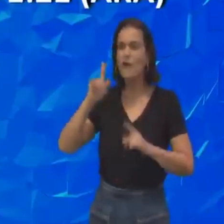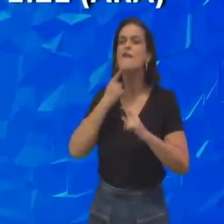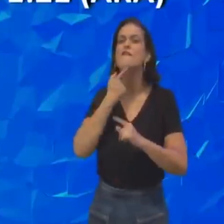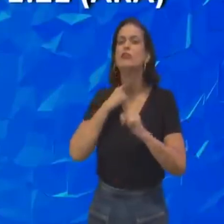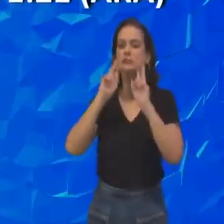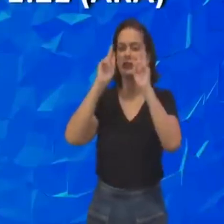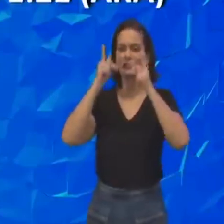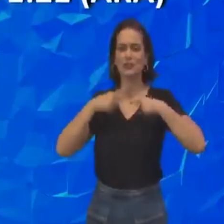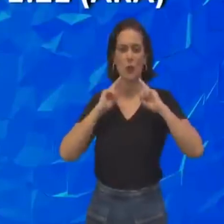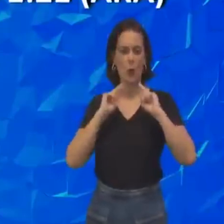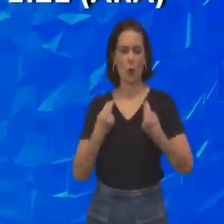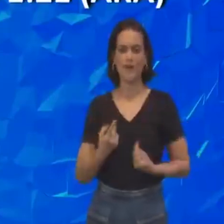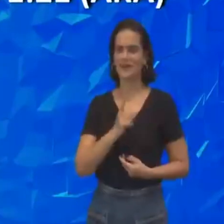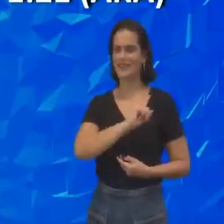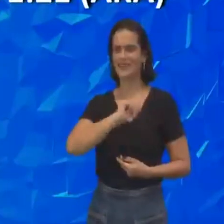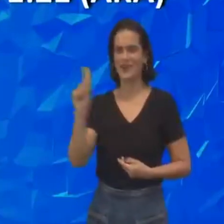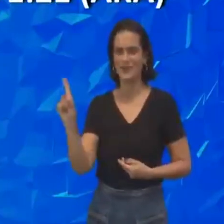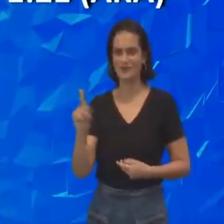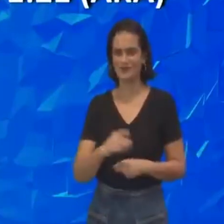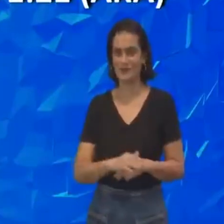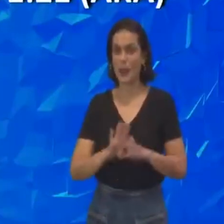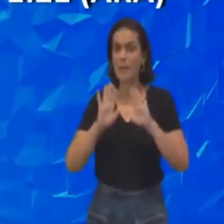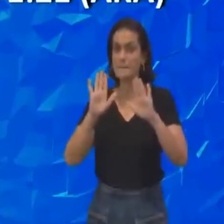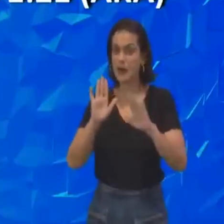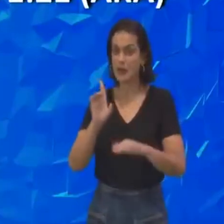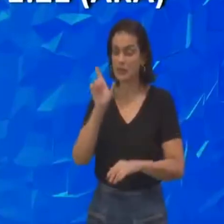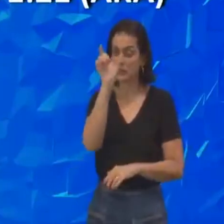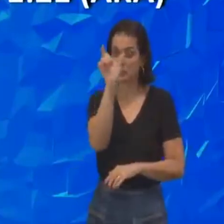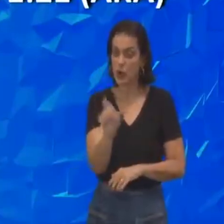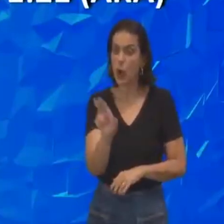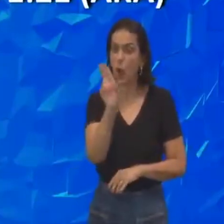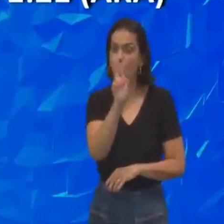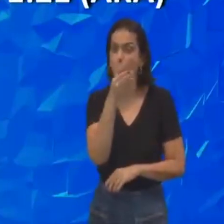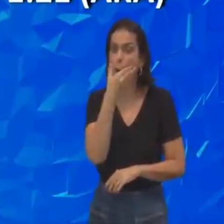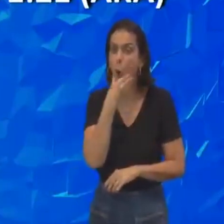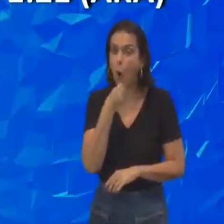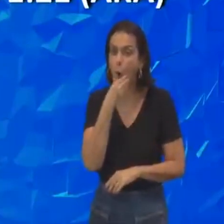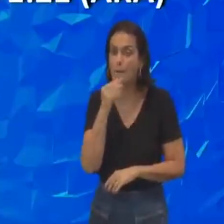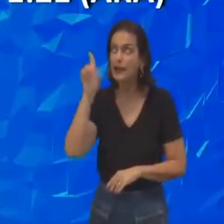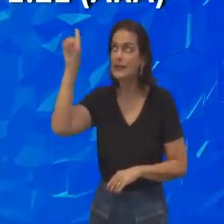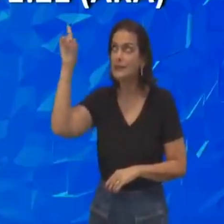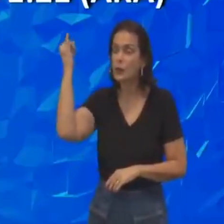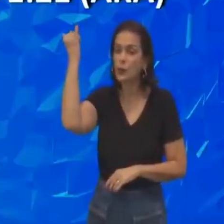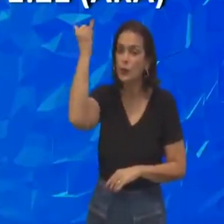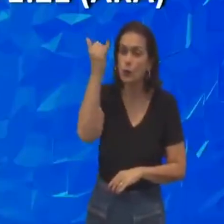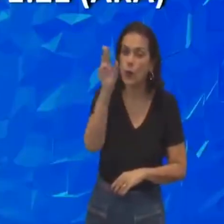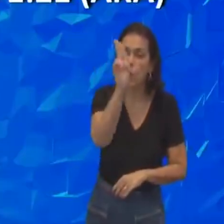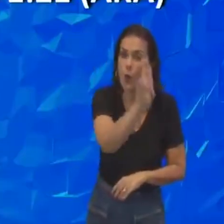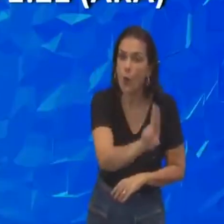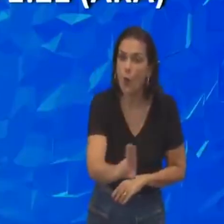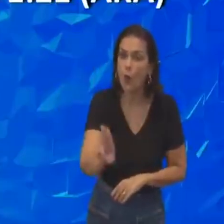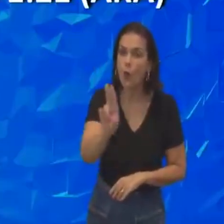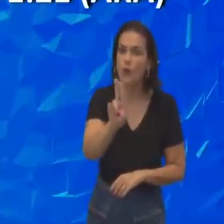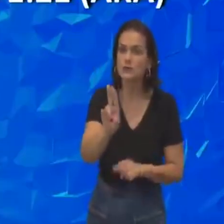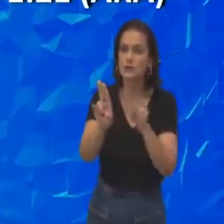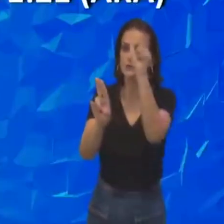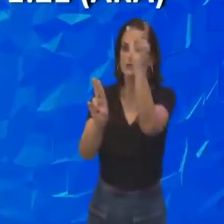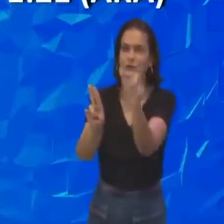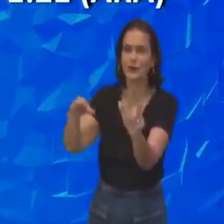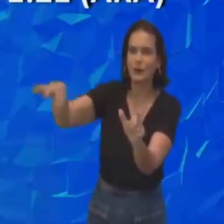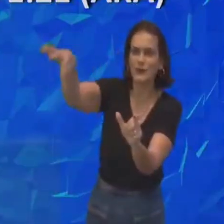humana. Entretanto, homens santos falaram da parte de Deus, movidos pelo Espírito